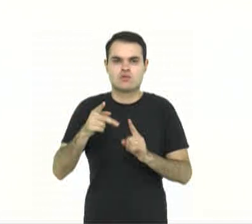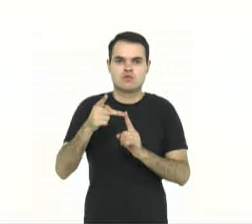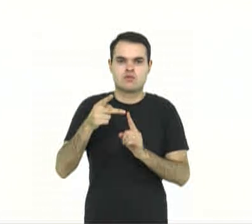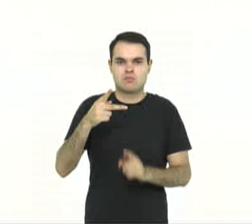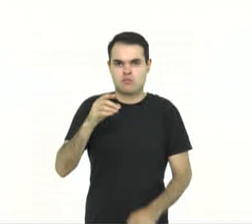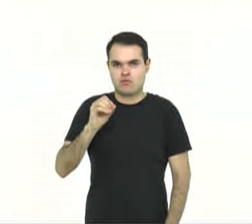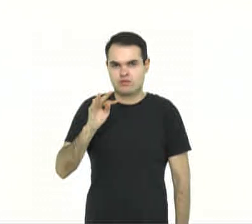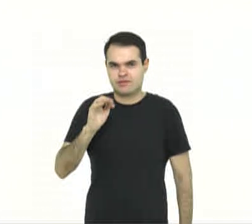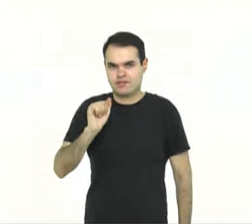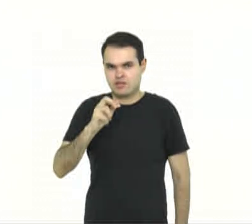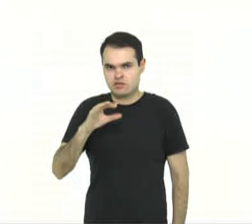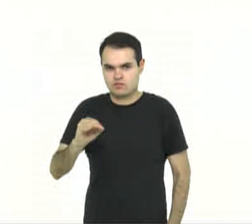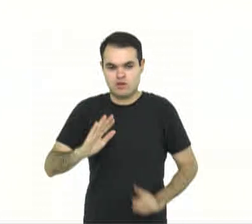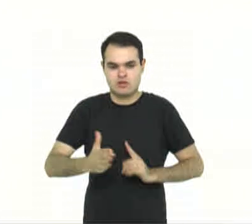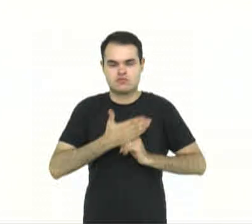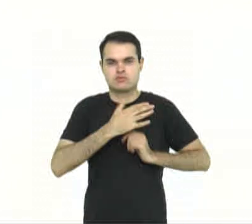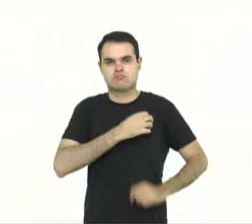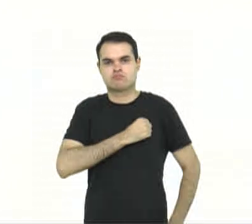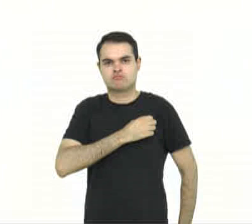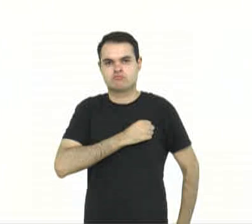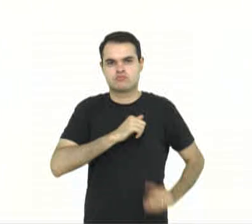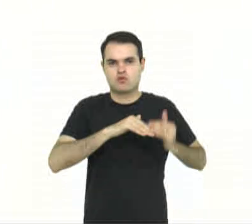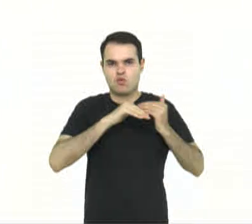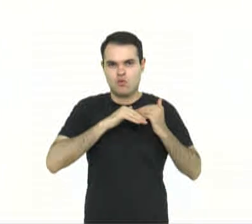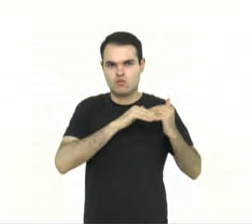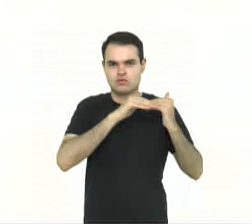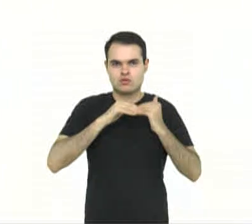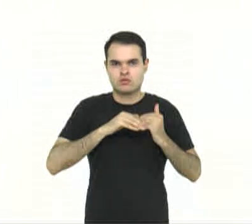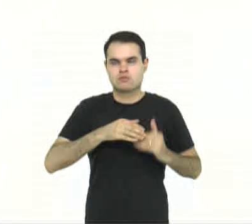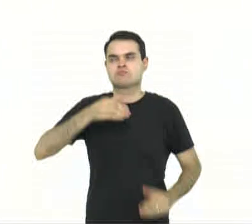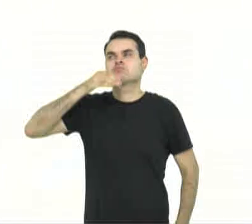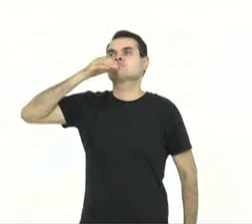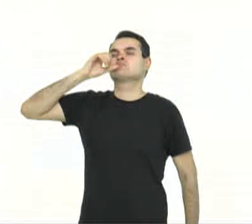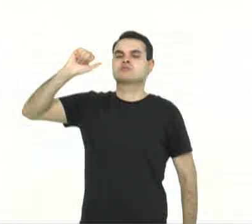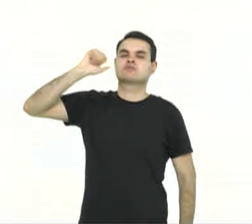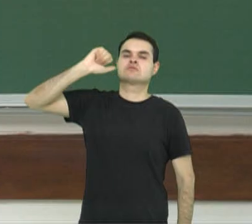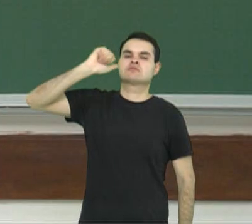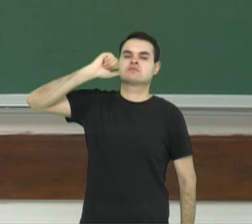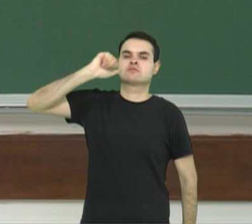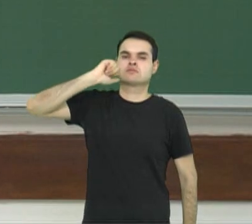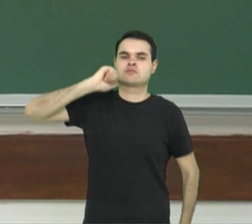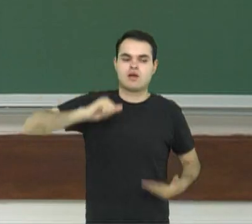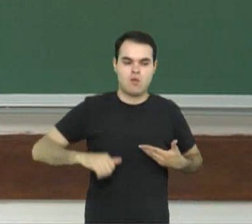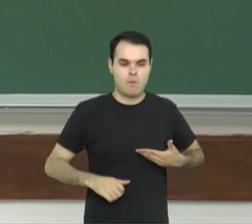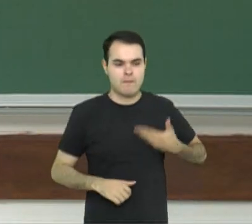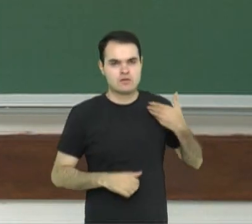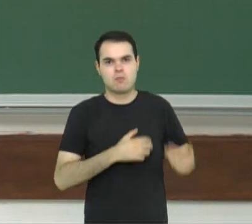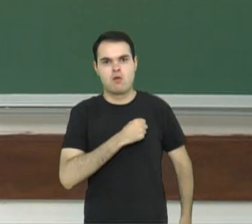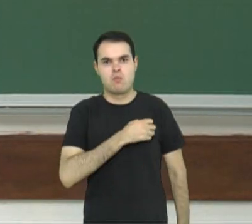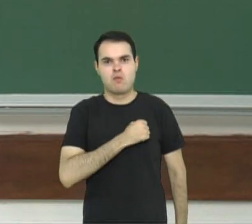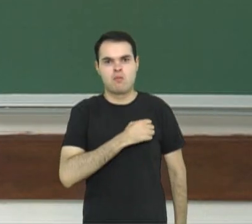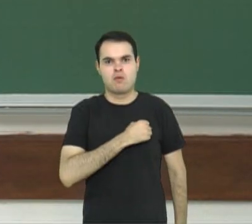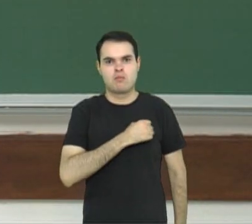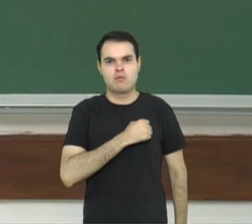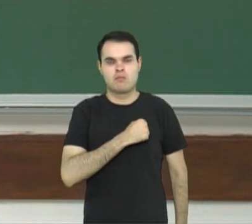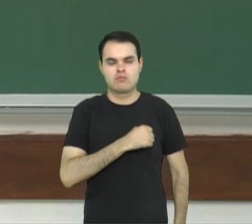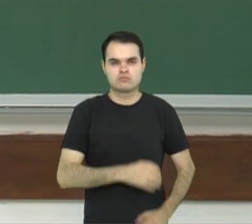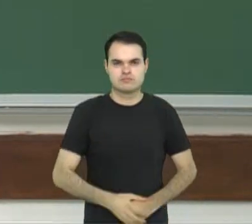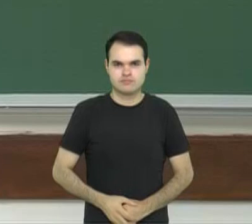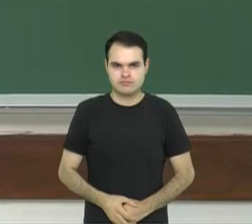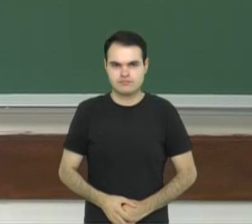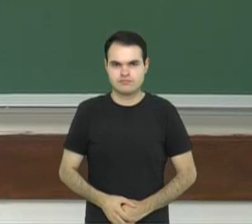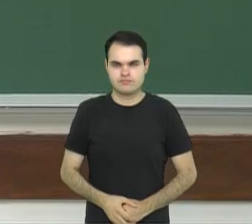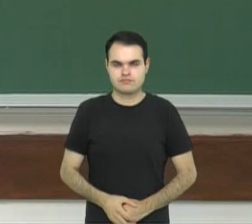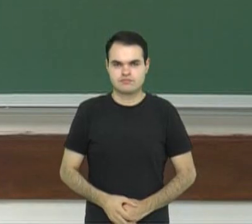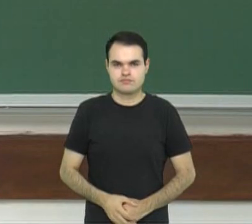Isso durante e após uma bebedeira, o ritmo do coração pode apresentar aumento. Tá? Então aumenta esse ritmo